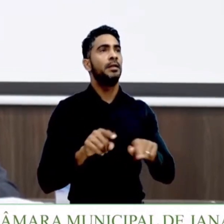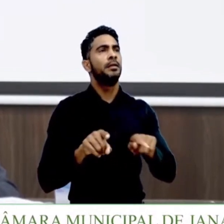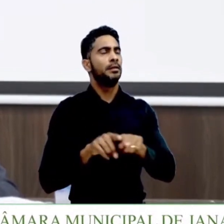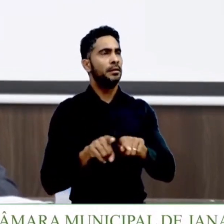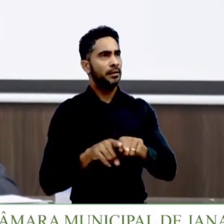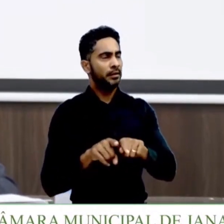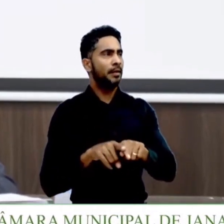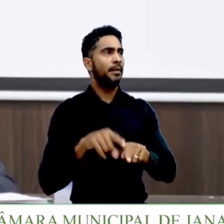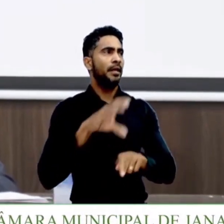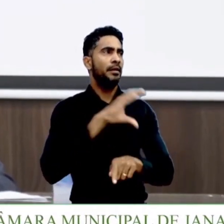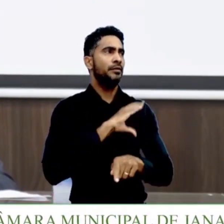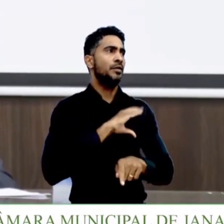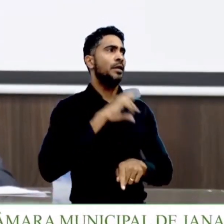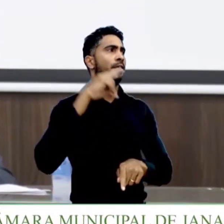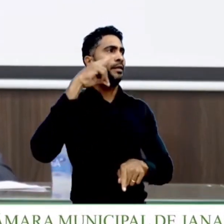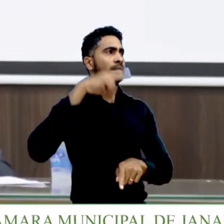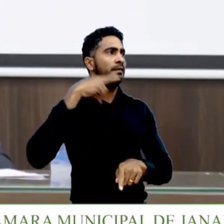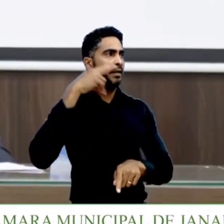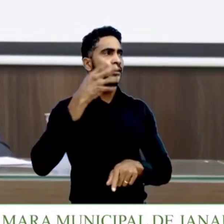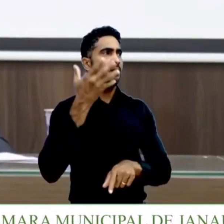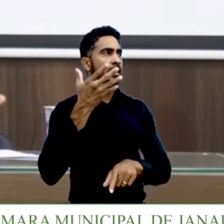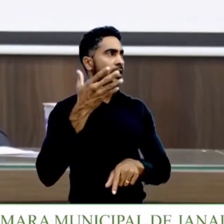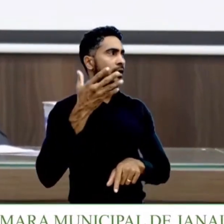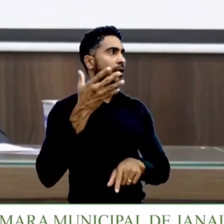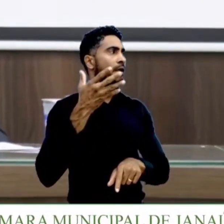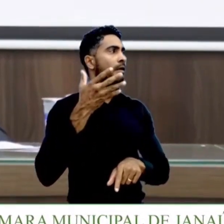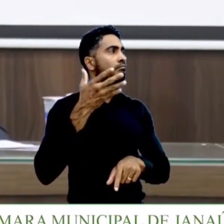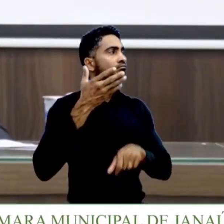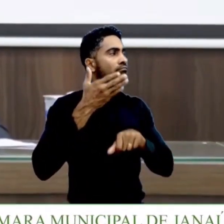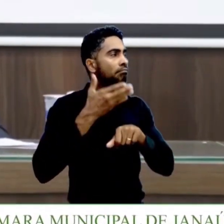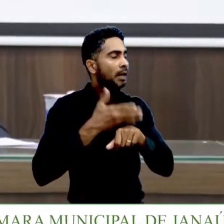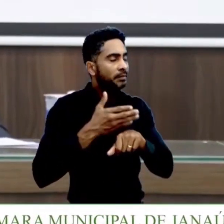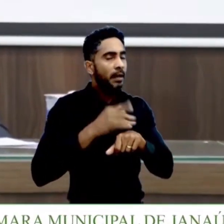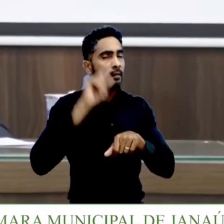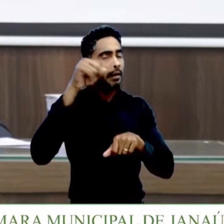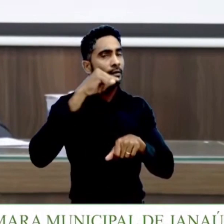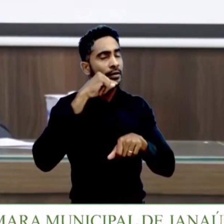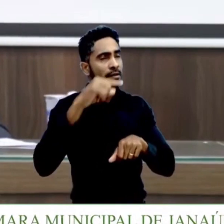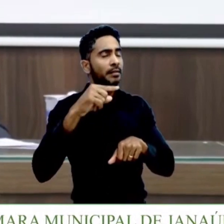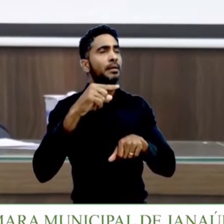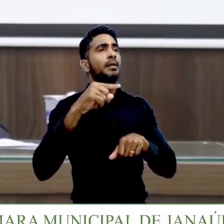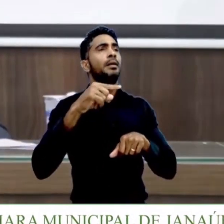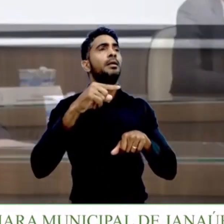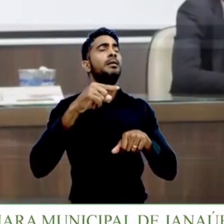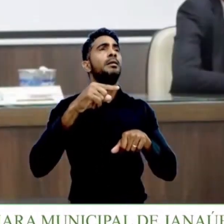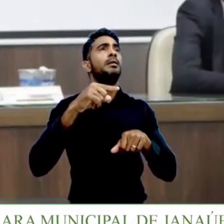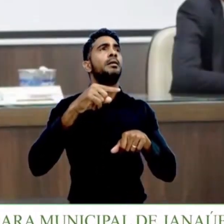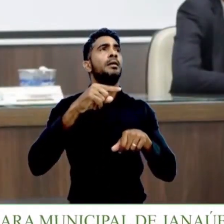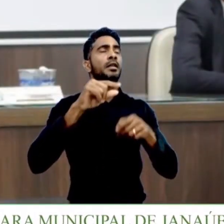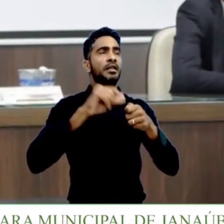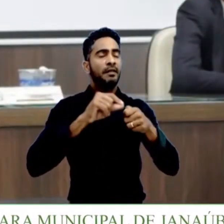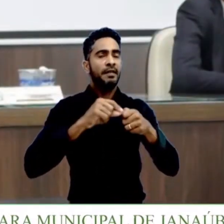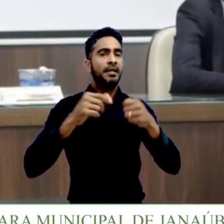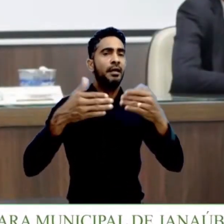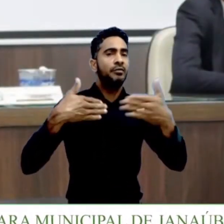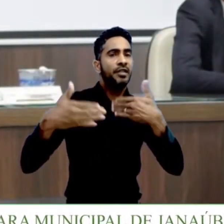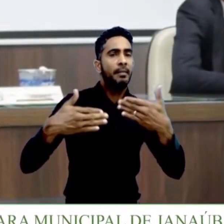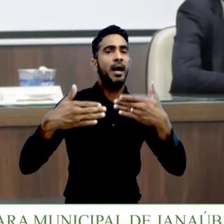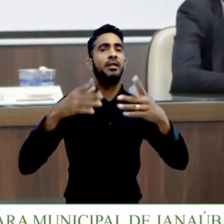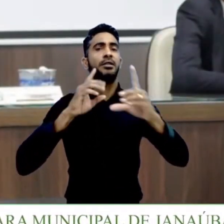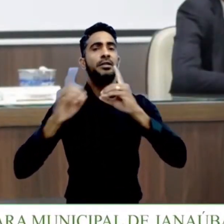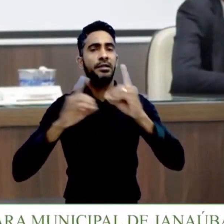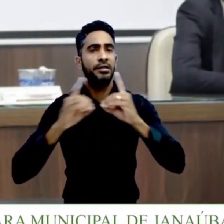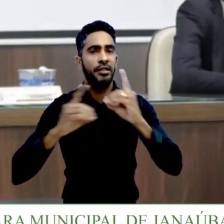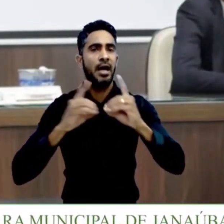deixar os colegas vereadores aí que quiserem participar, a partir da próxima semana a gente vai estar fazendo esses debates, esses diálogos aí